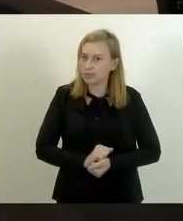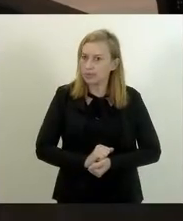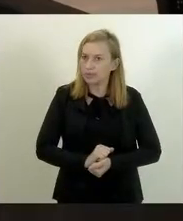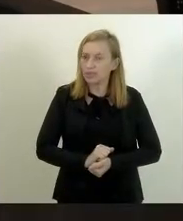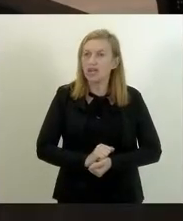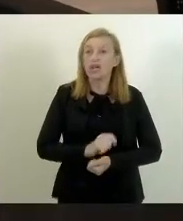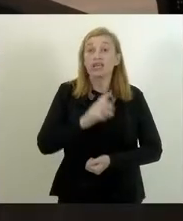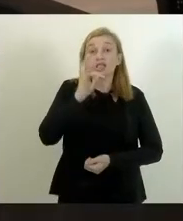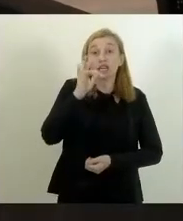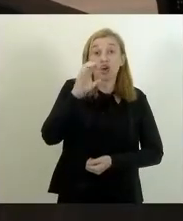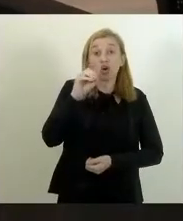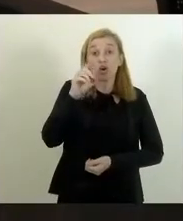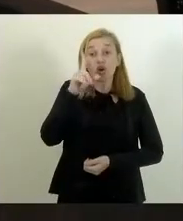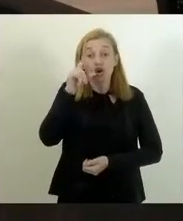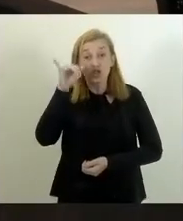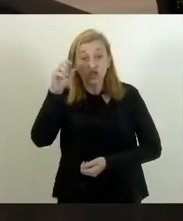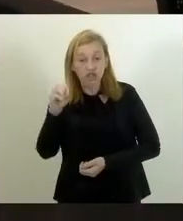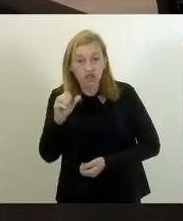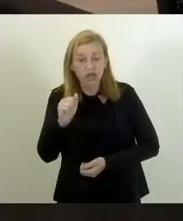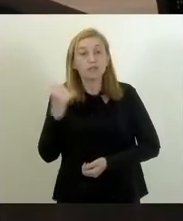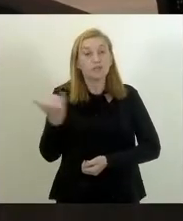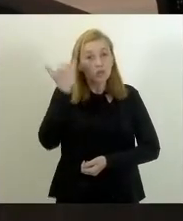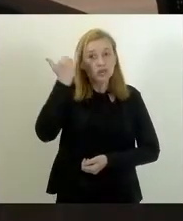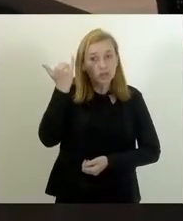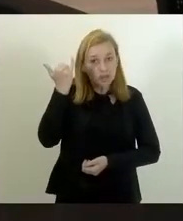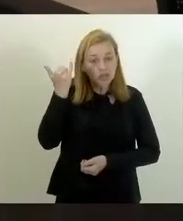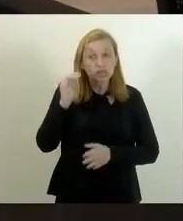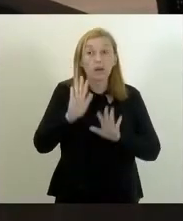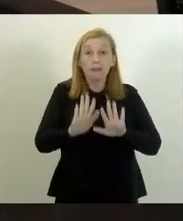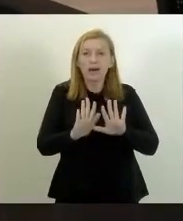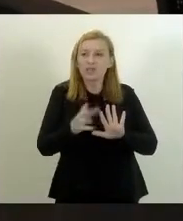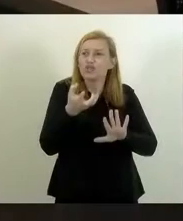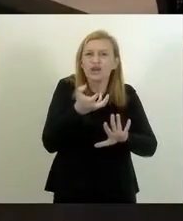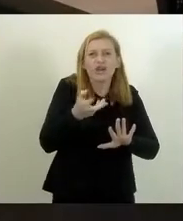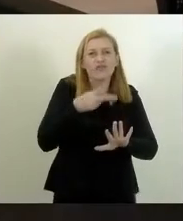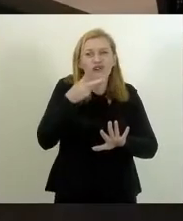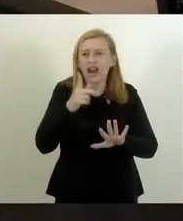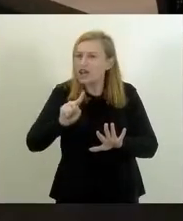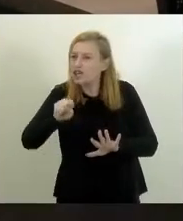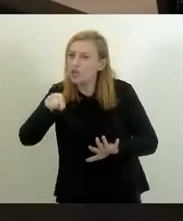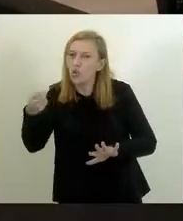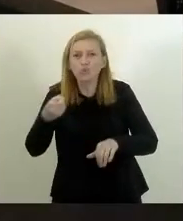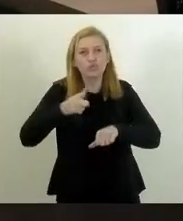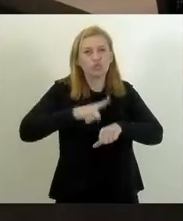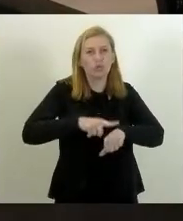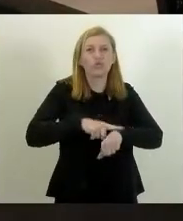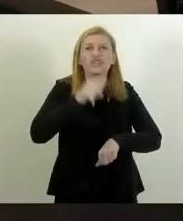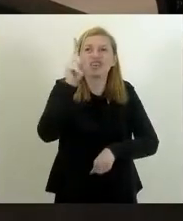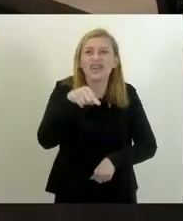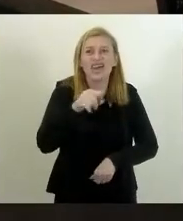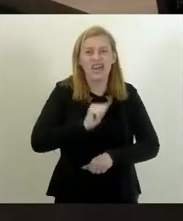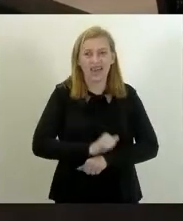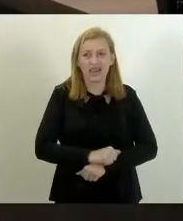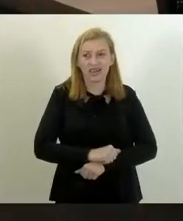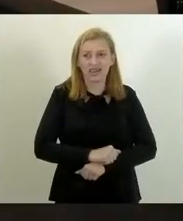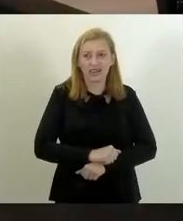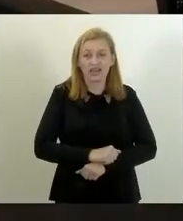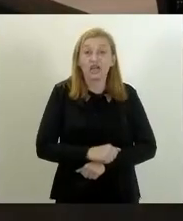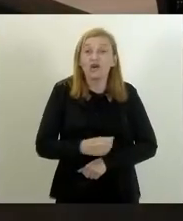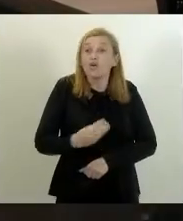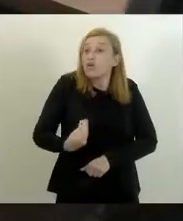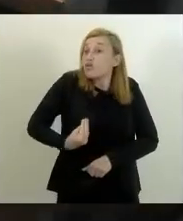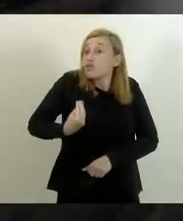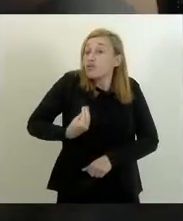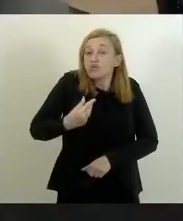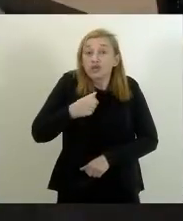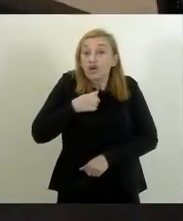teologia é importante, nos ajuda a elevar a fé. Mas agora eu quero falar de um outro momento, que é a espiritualidade que eu vivo, que é dentro